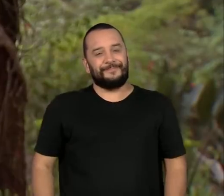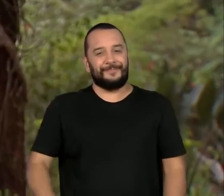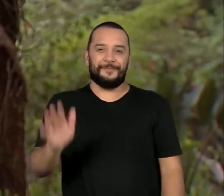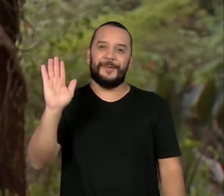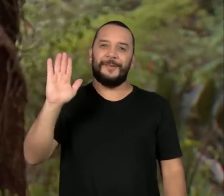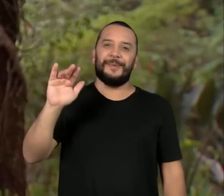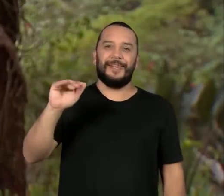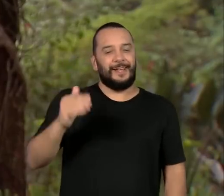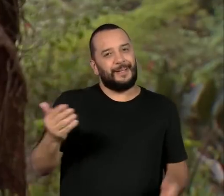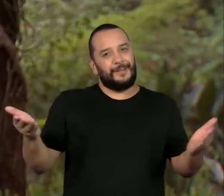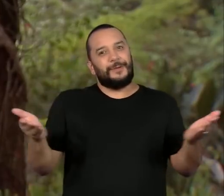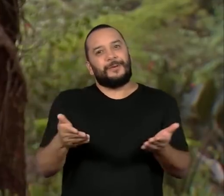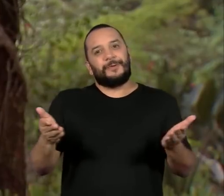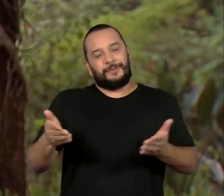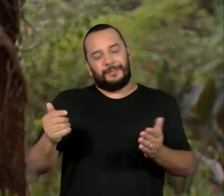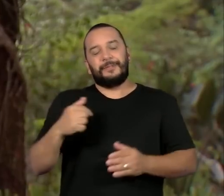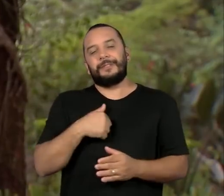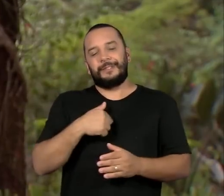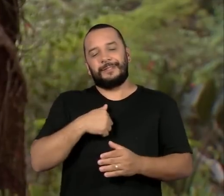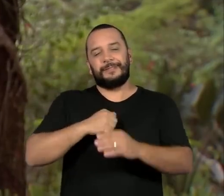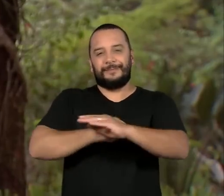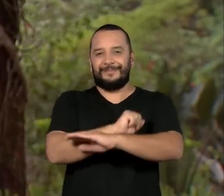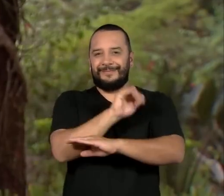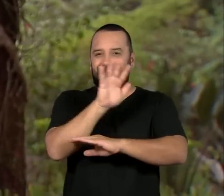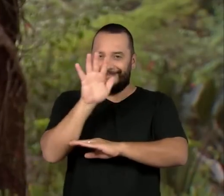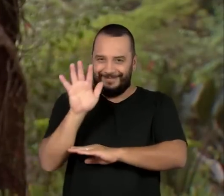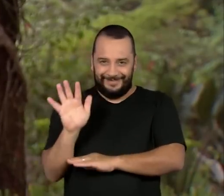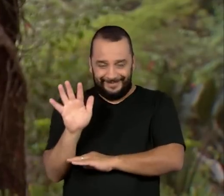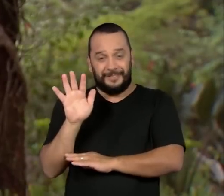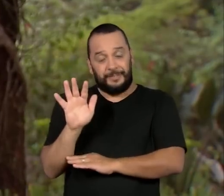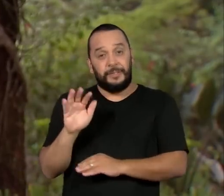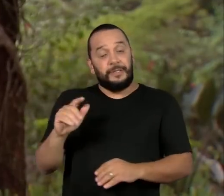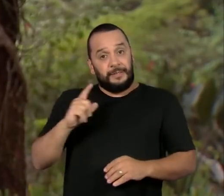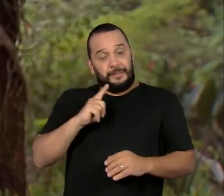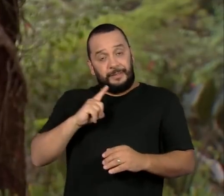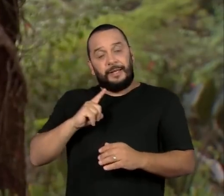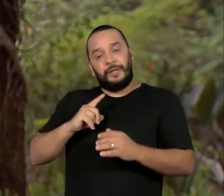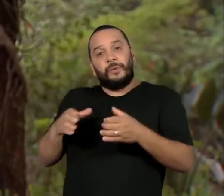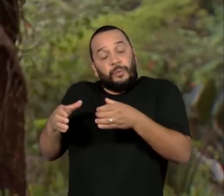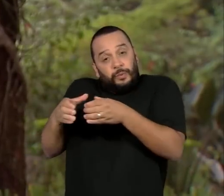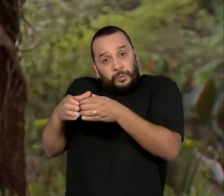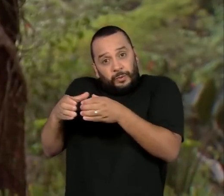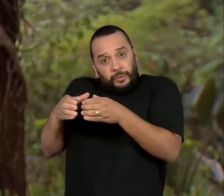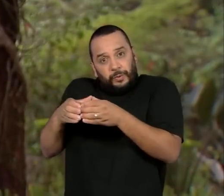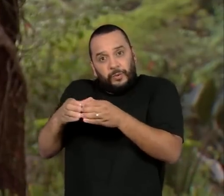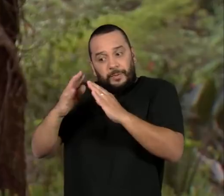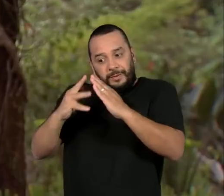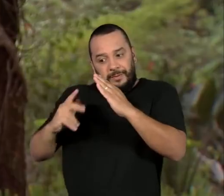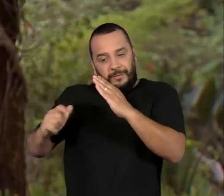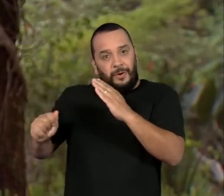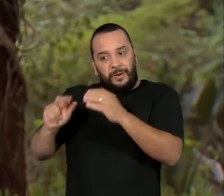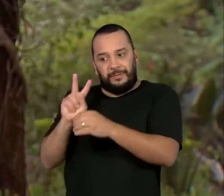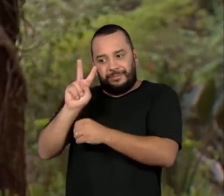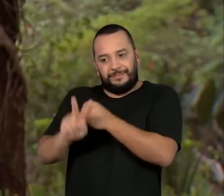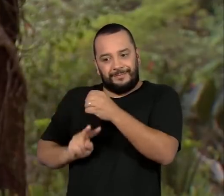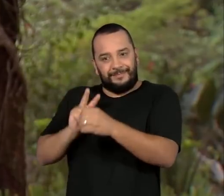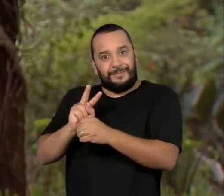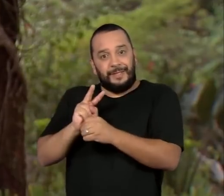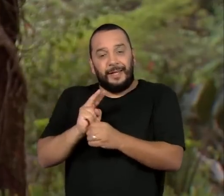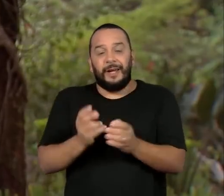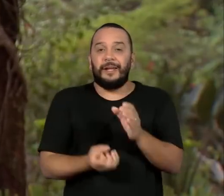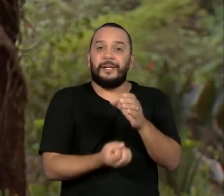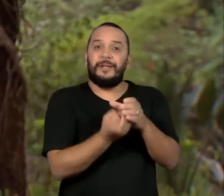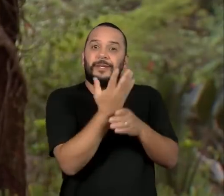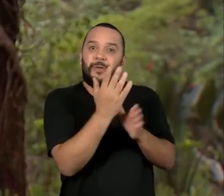Olá! Hoje no Repórter Eco, quilombolas da rede de sementes do Vale do Ribeira lançam guia de plantas nativas de um